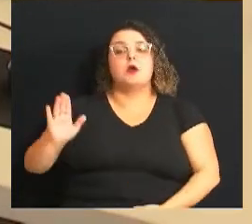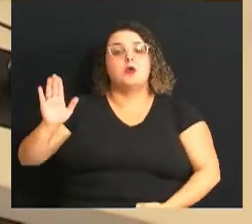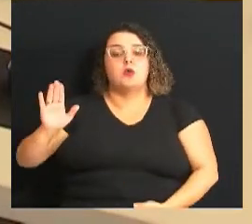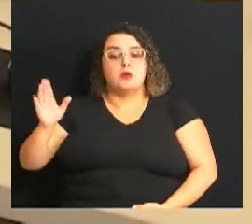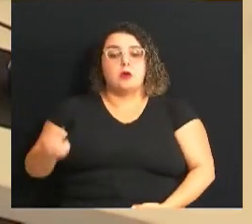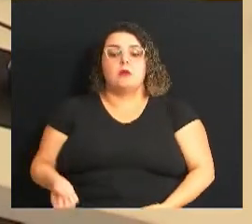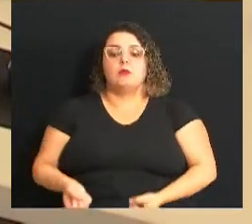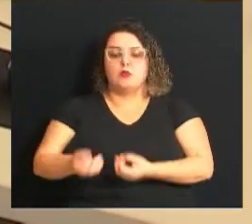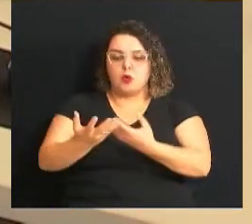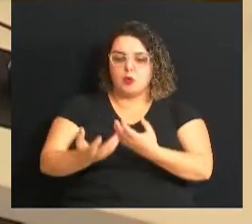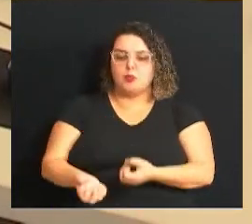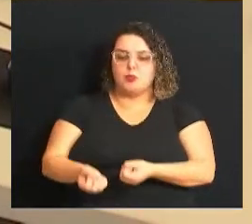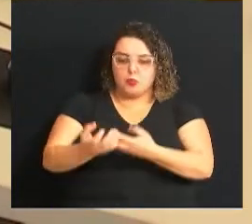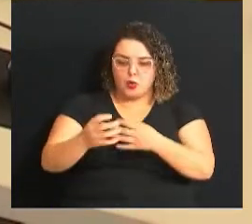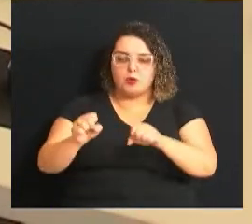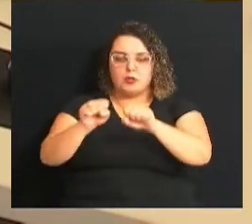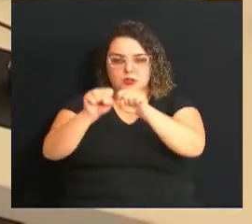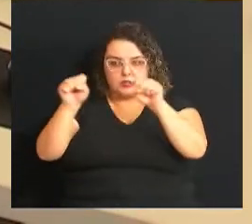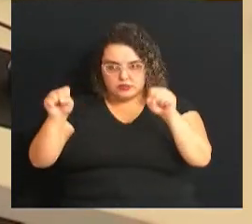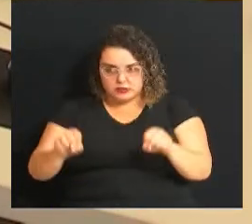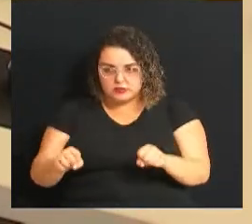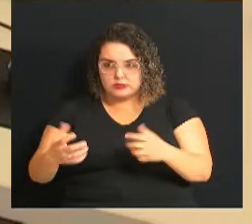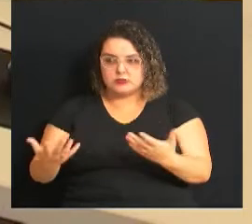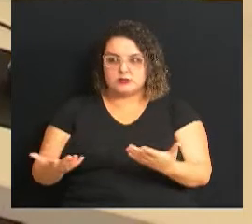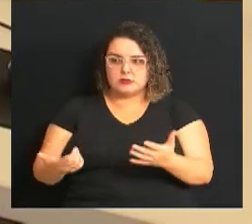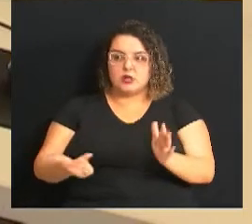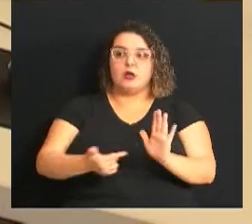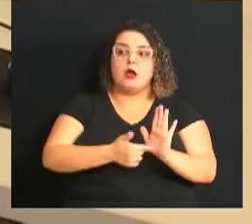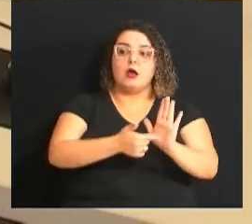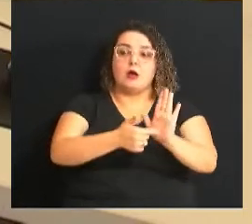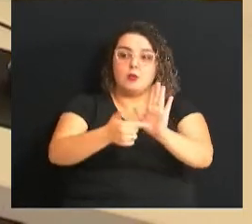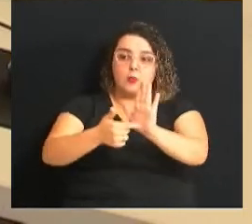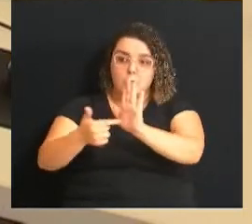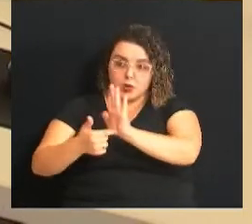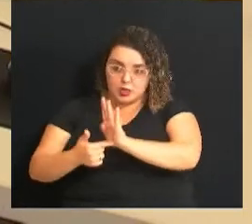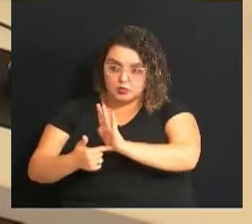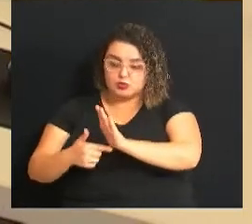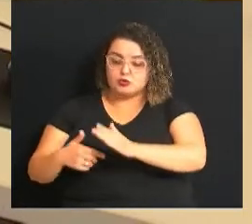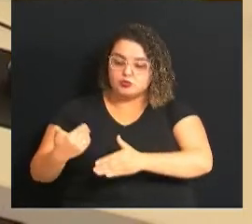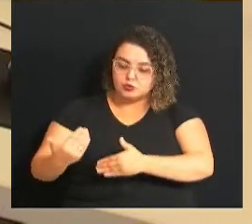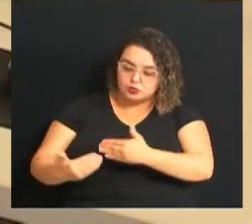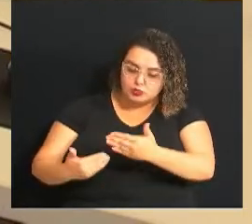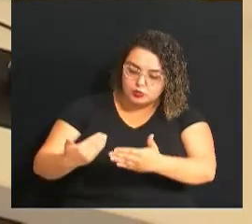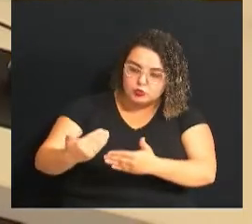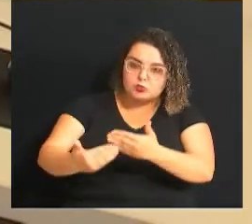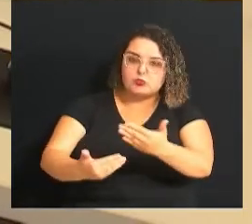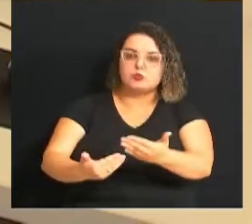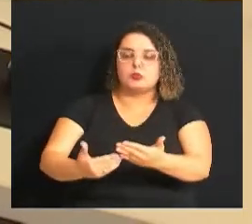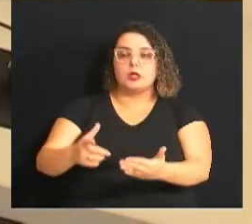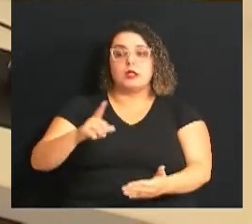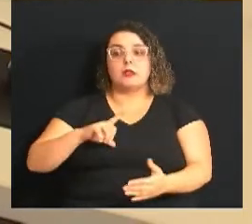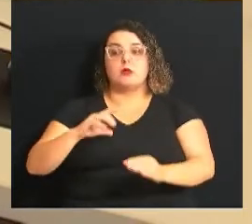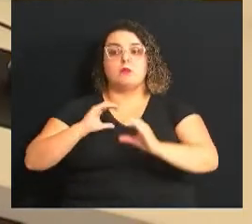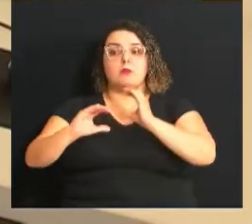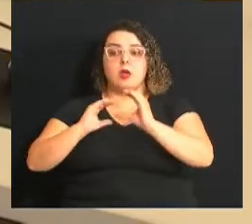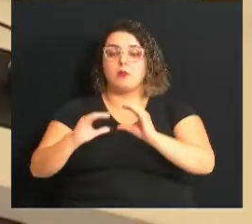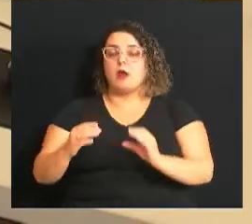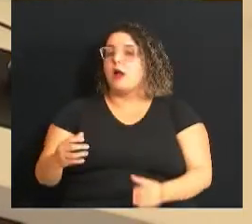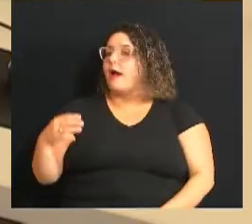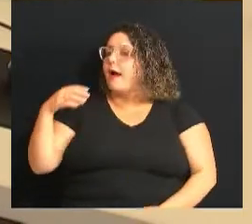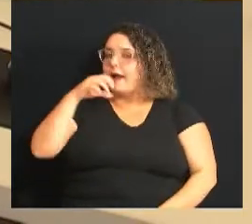esses sistemas e apresentando isso nos processos, haverá uma comunicação automática